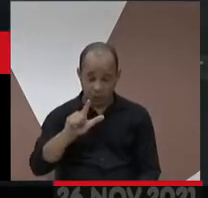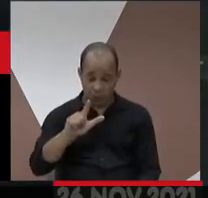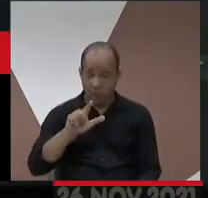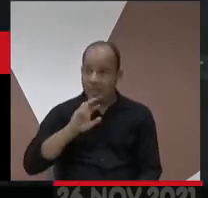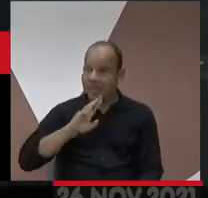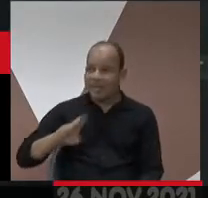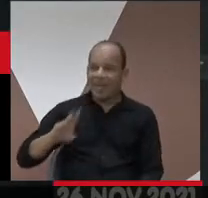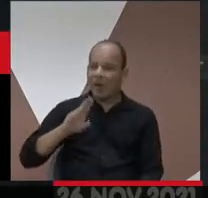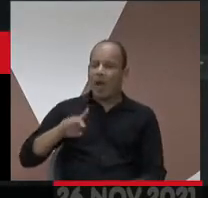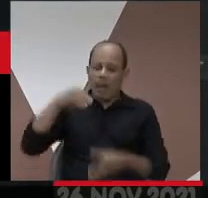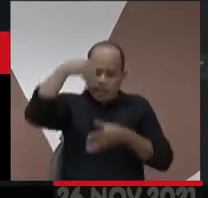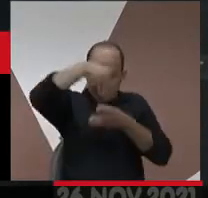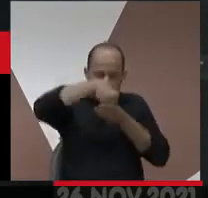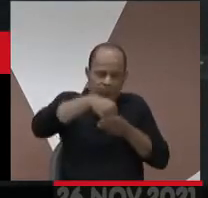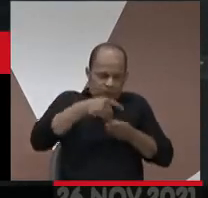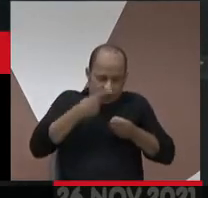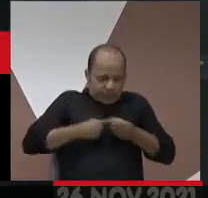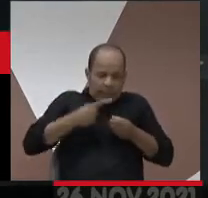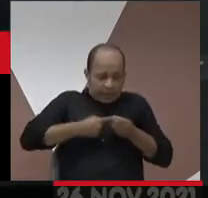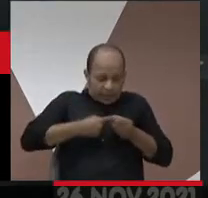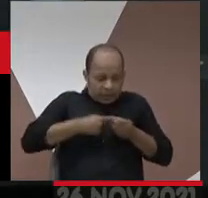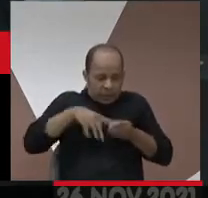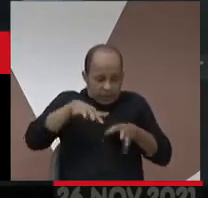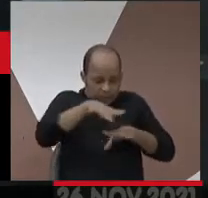de uma cidade, mas